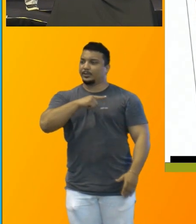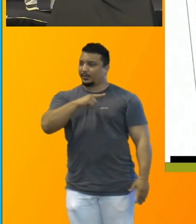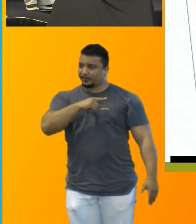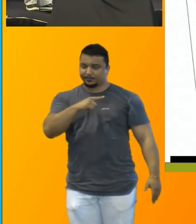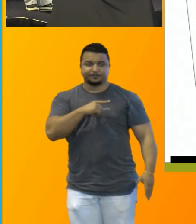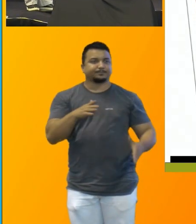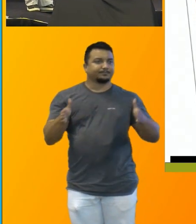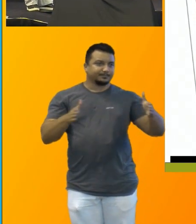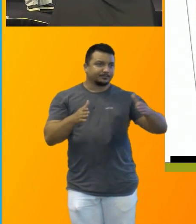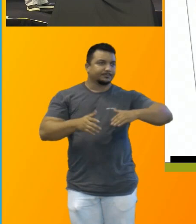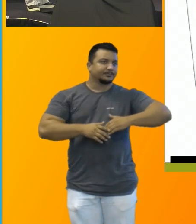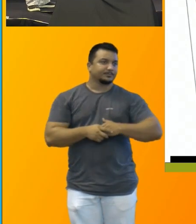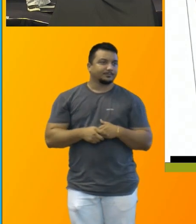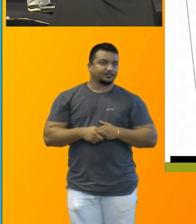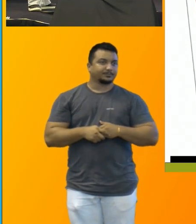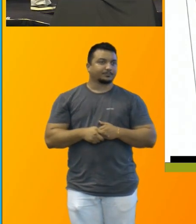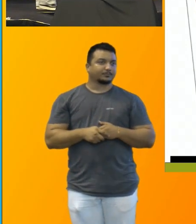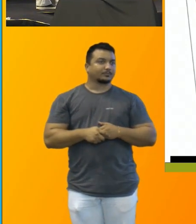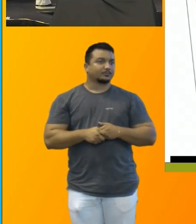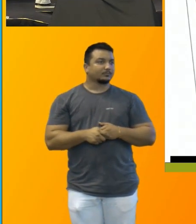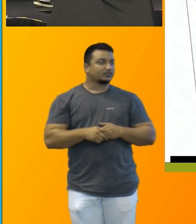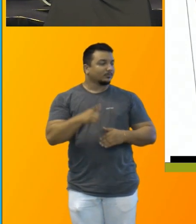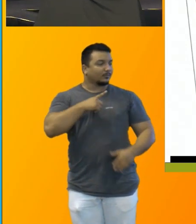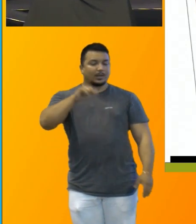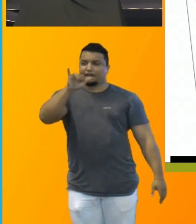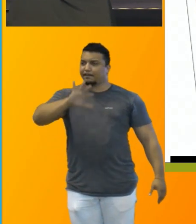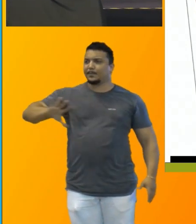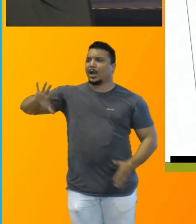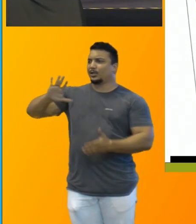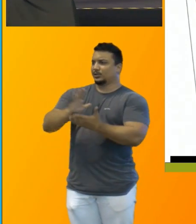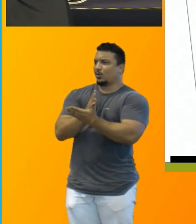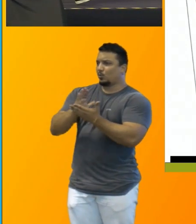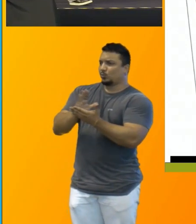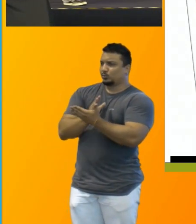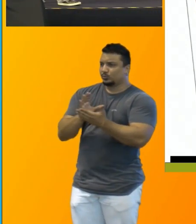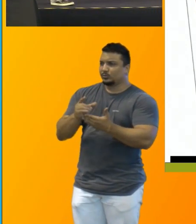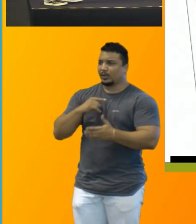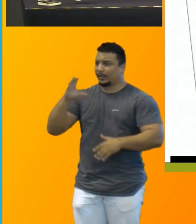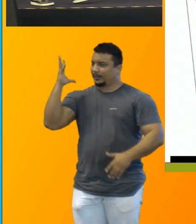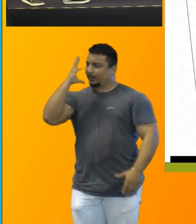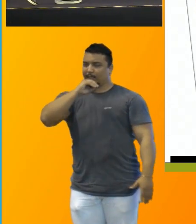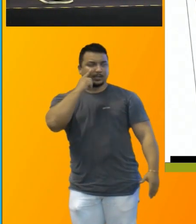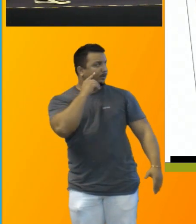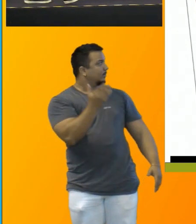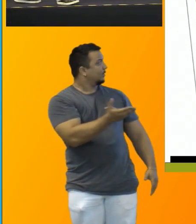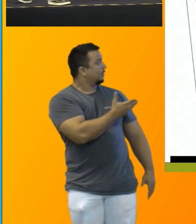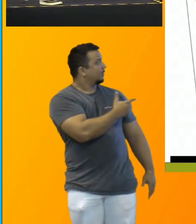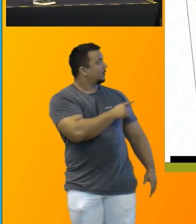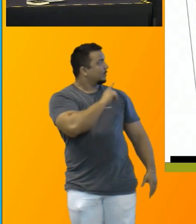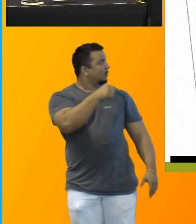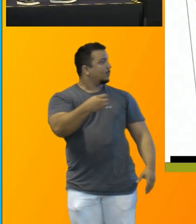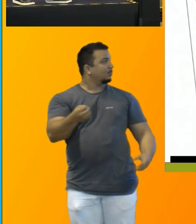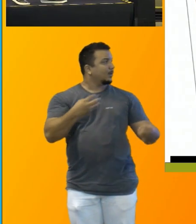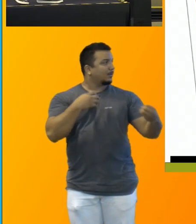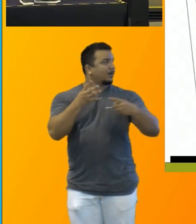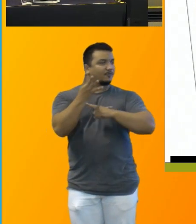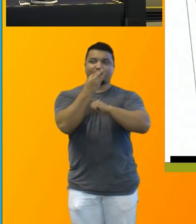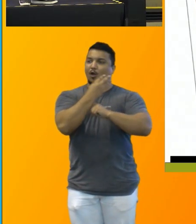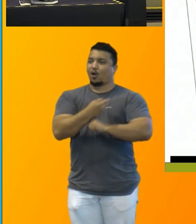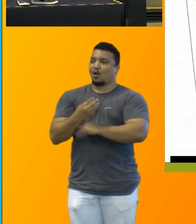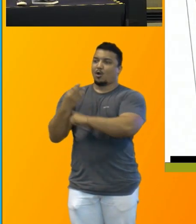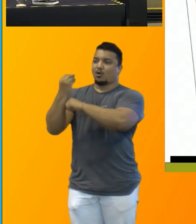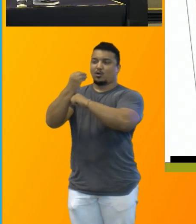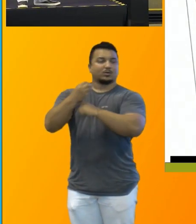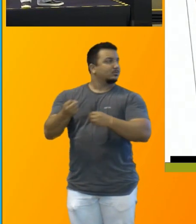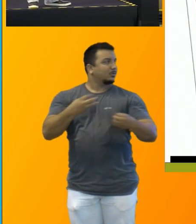esses assuntos. E eu coloquei aqui algumas imagens, e olha que no telão fica lindo. Depois eu quero receber essas fotos, viu, pessoal